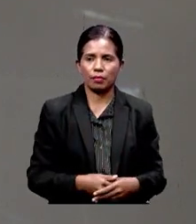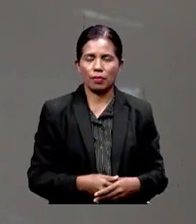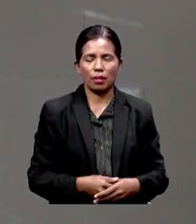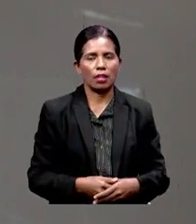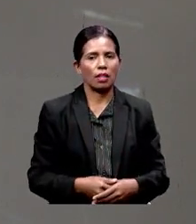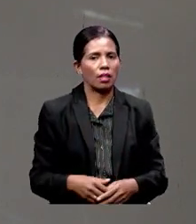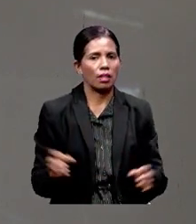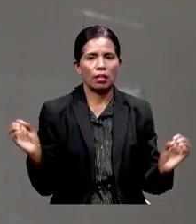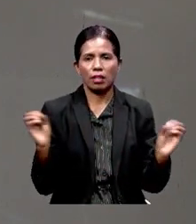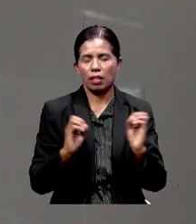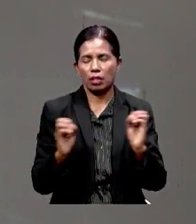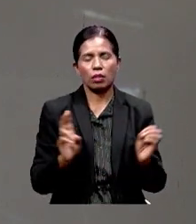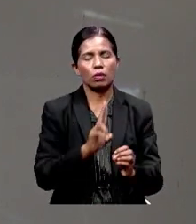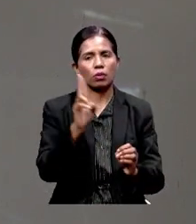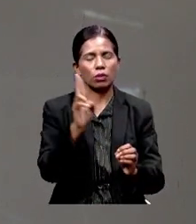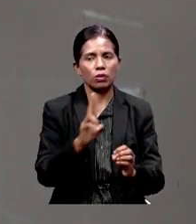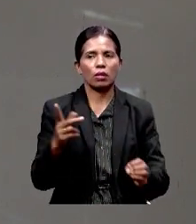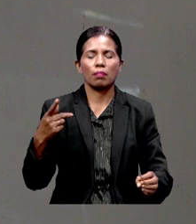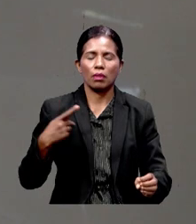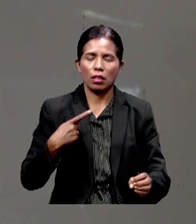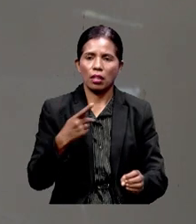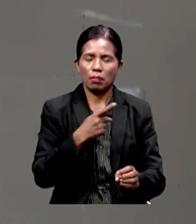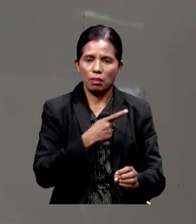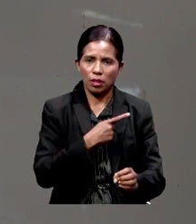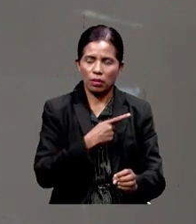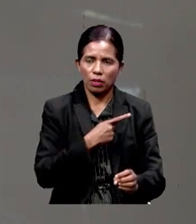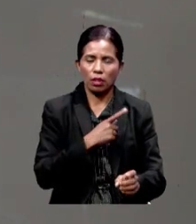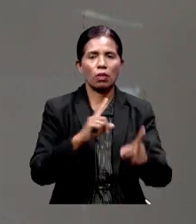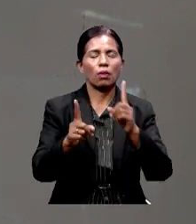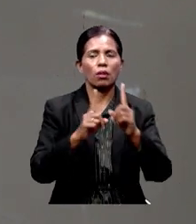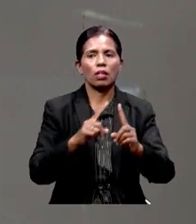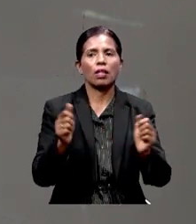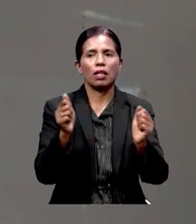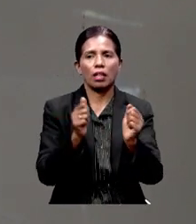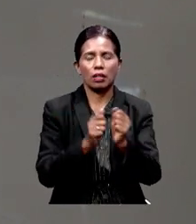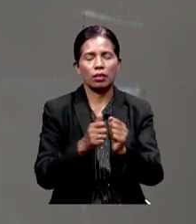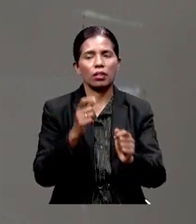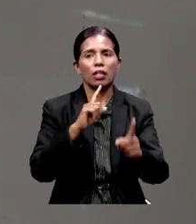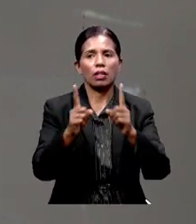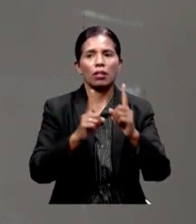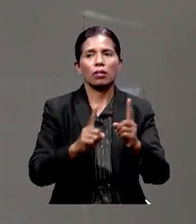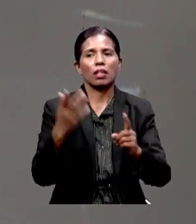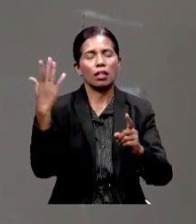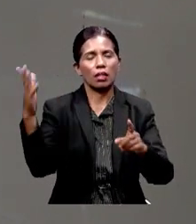Laos usa parlamento olia hanesan lozia mercado